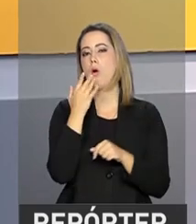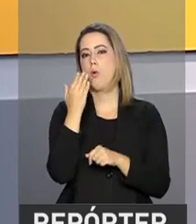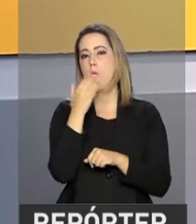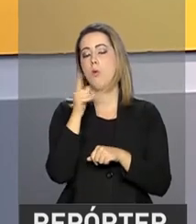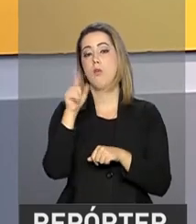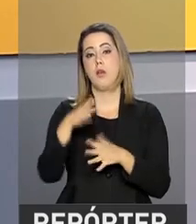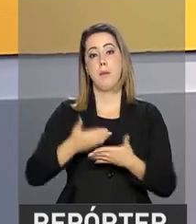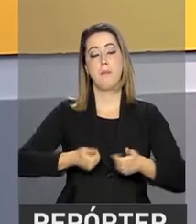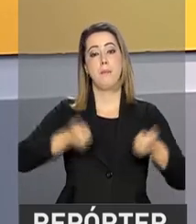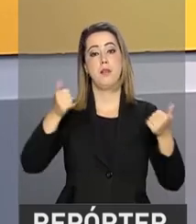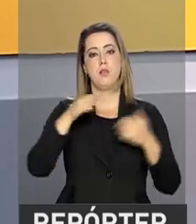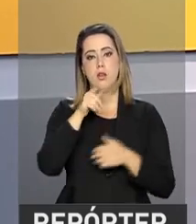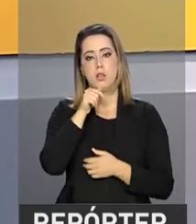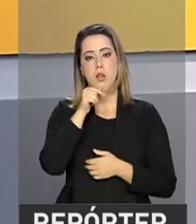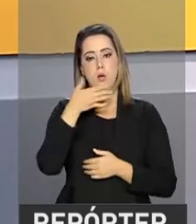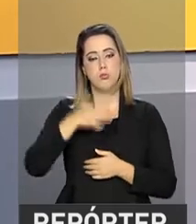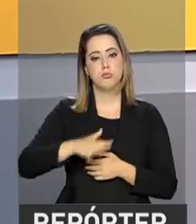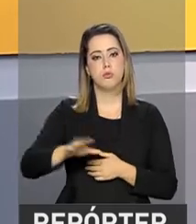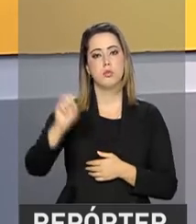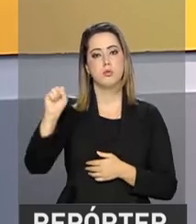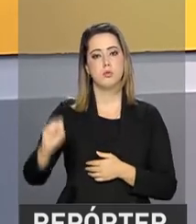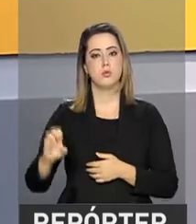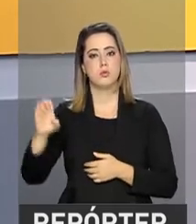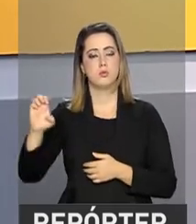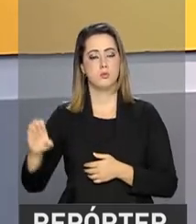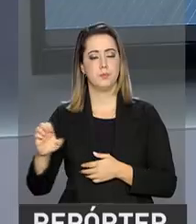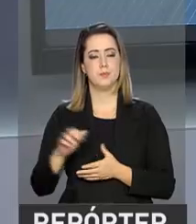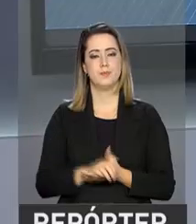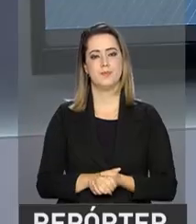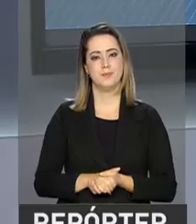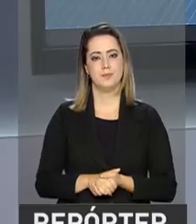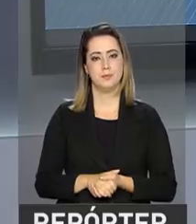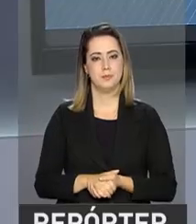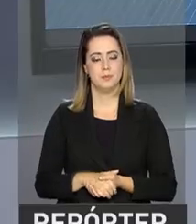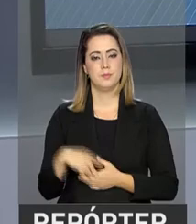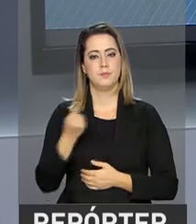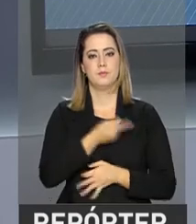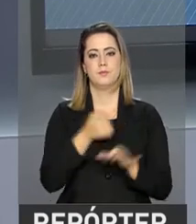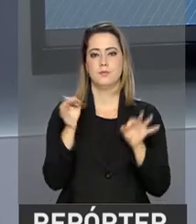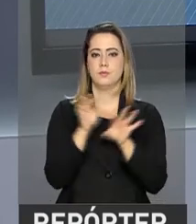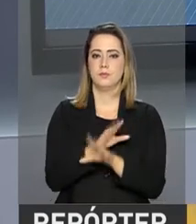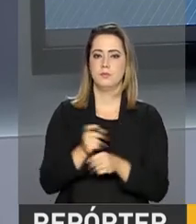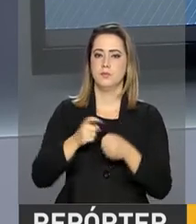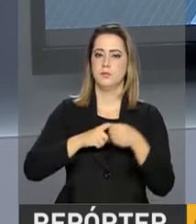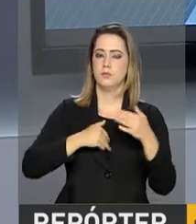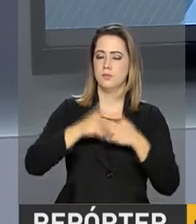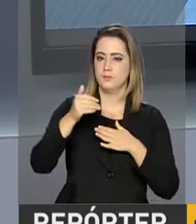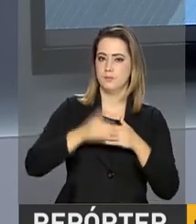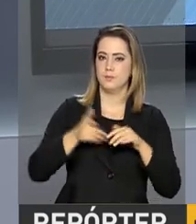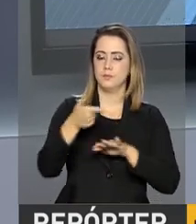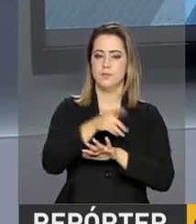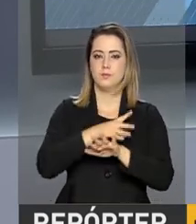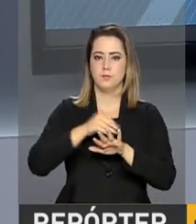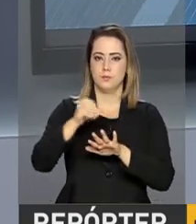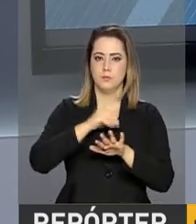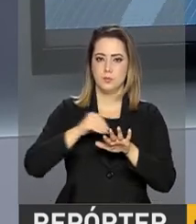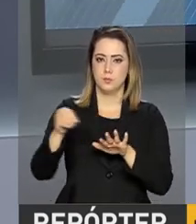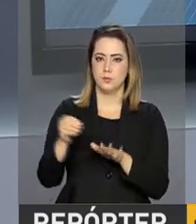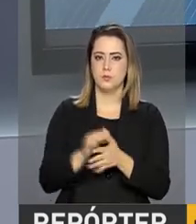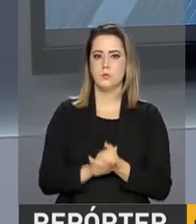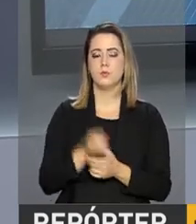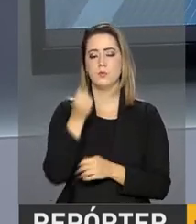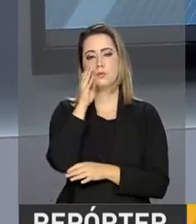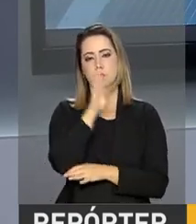melhora das condições hidrológicas nas regiões sul e sudeste nós ficamos por aqui voltamos a qualquer momento com outras